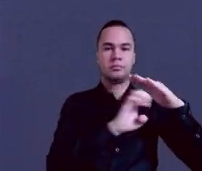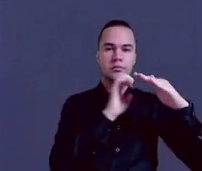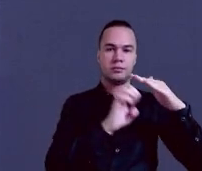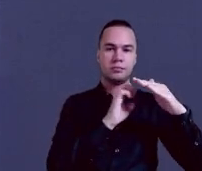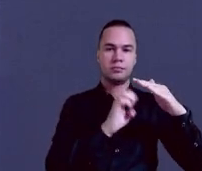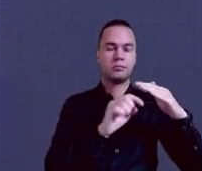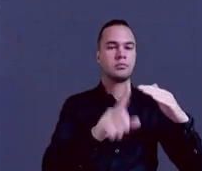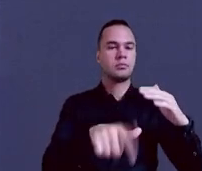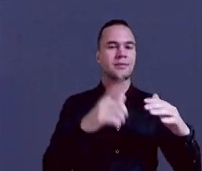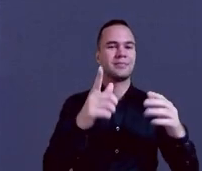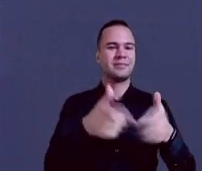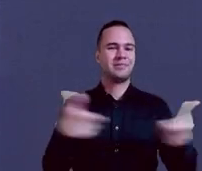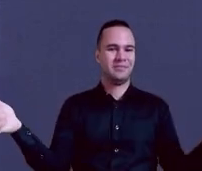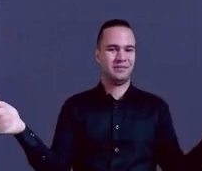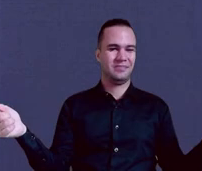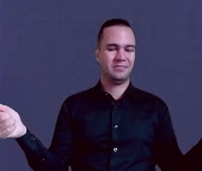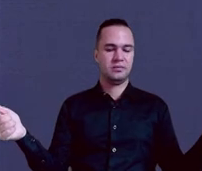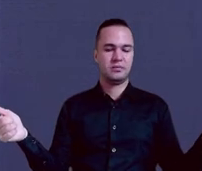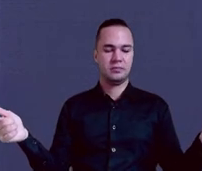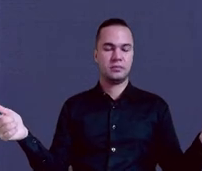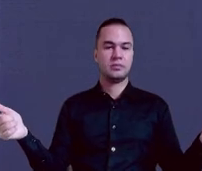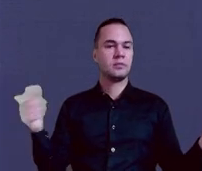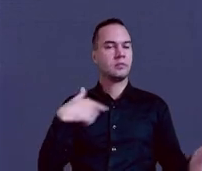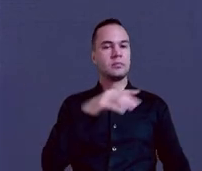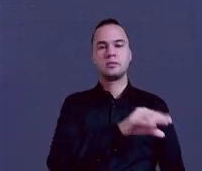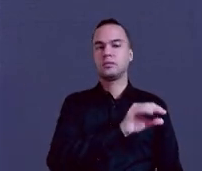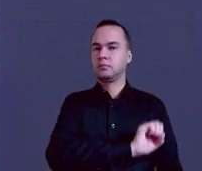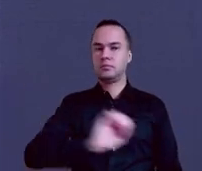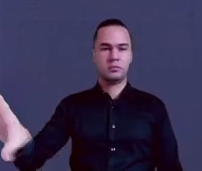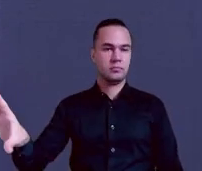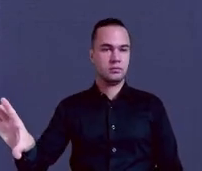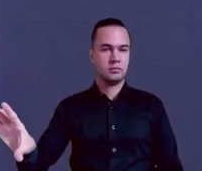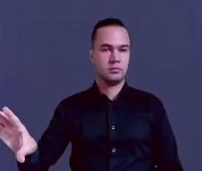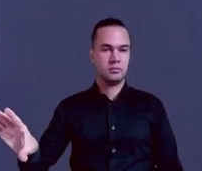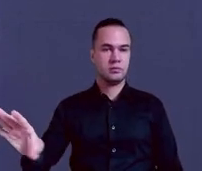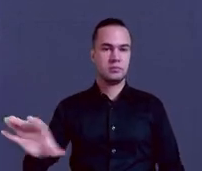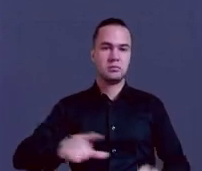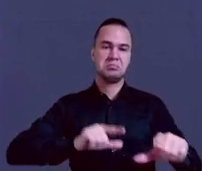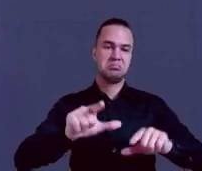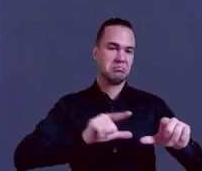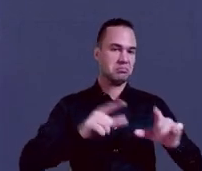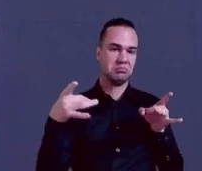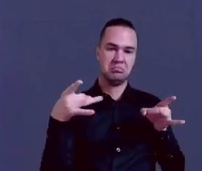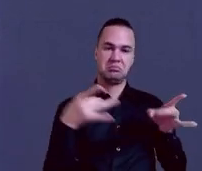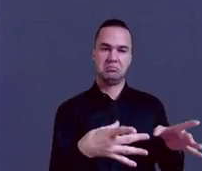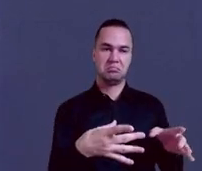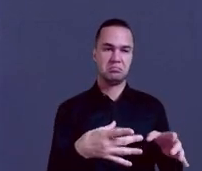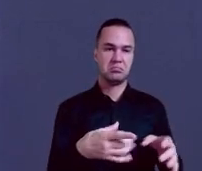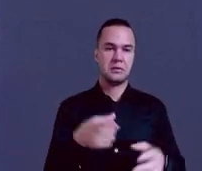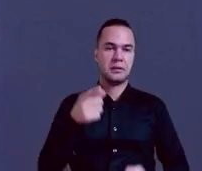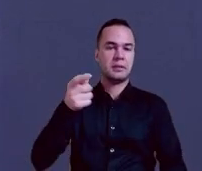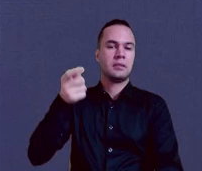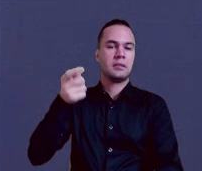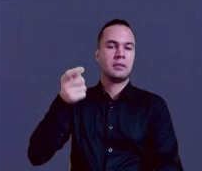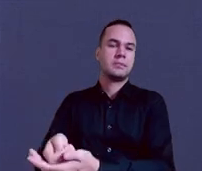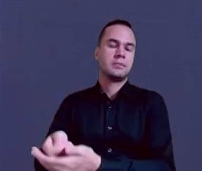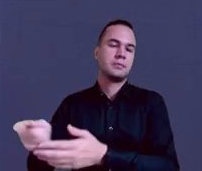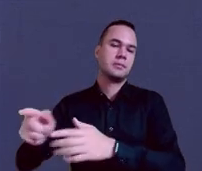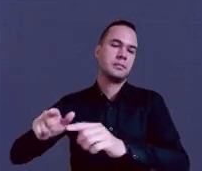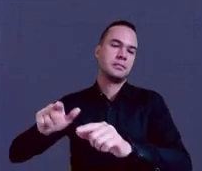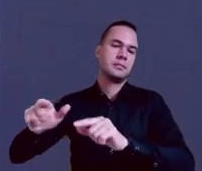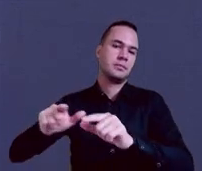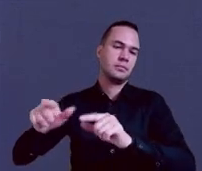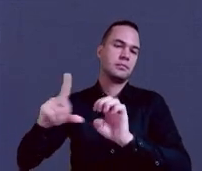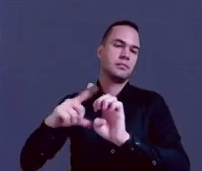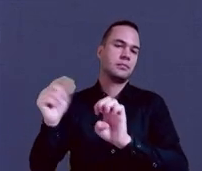companhias saiam né e dessas das suas carreiras eu largavam suas carreiras e investiam em uma carreira uma trajetória empreendedora